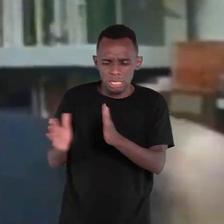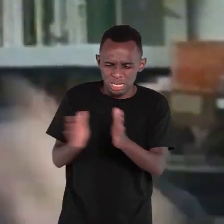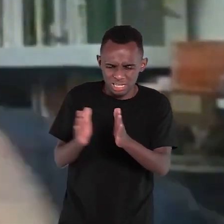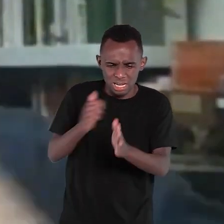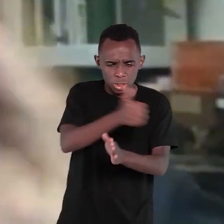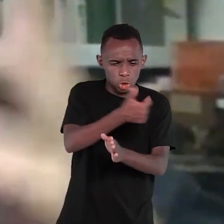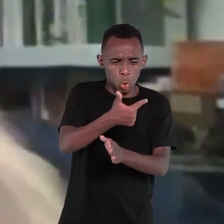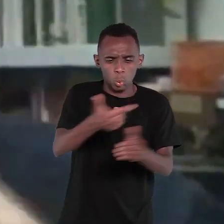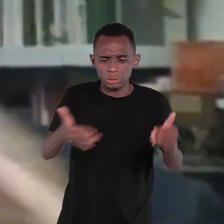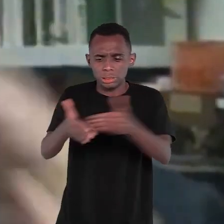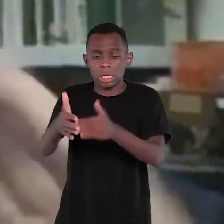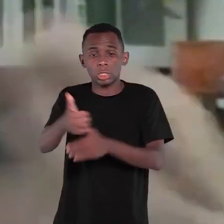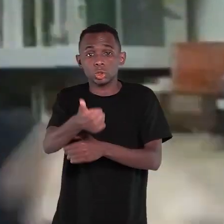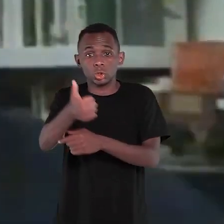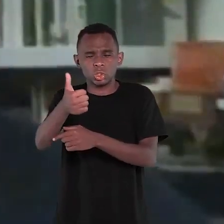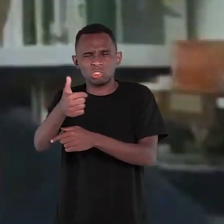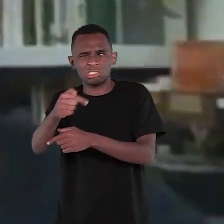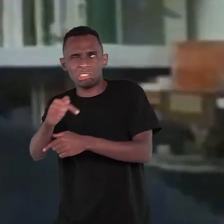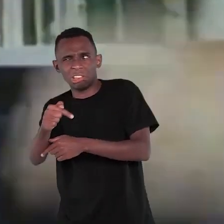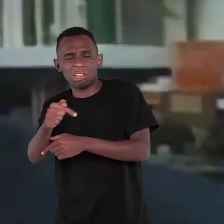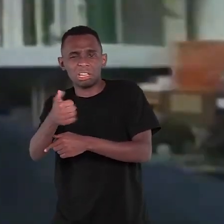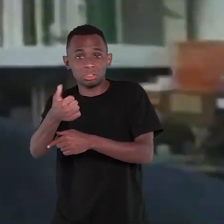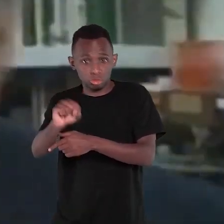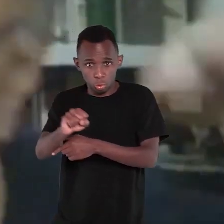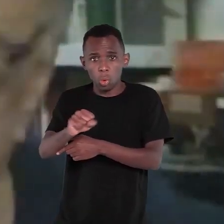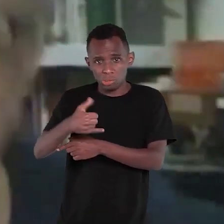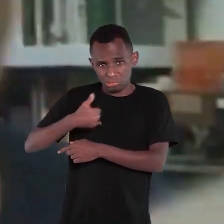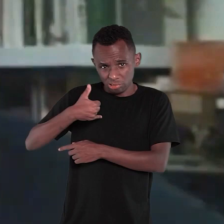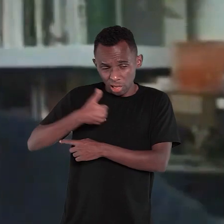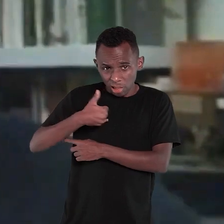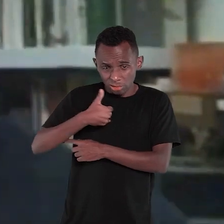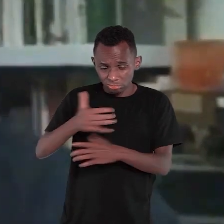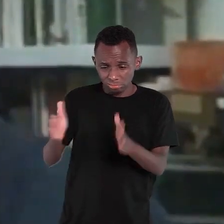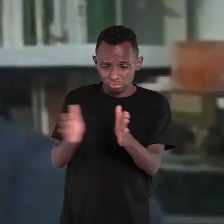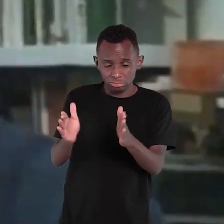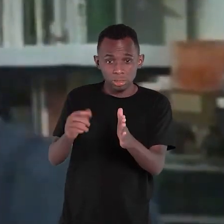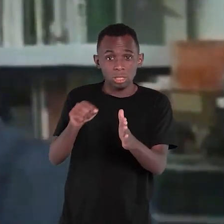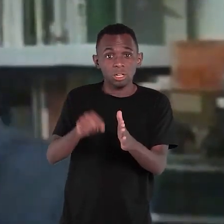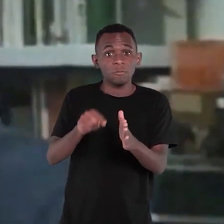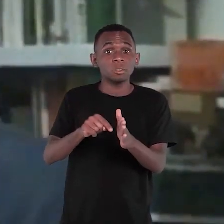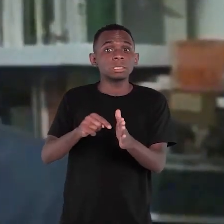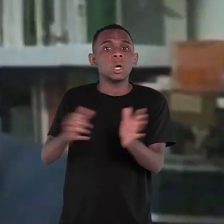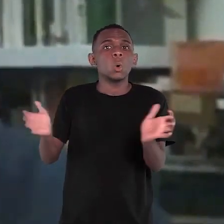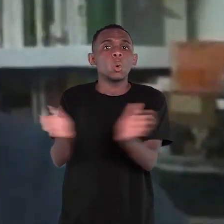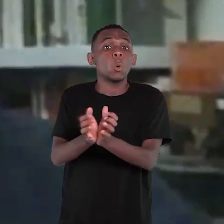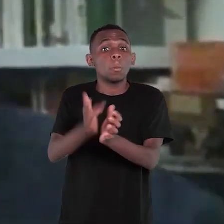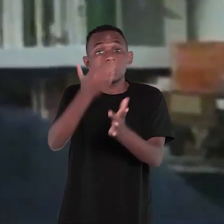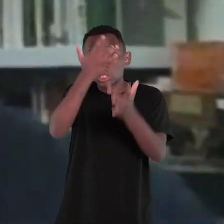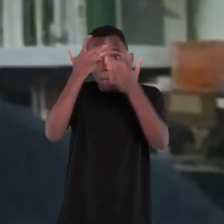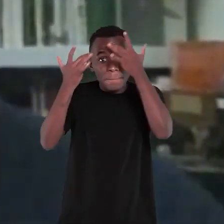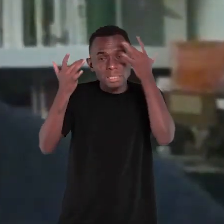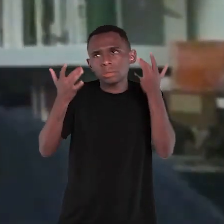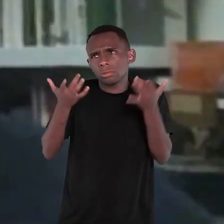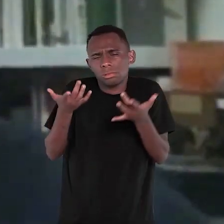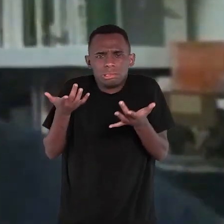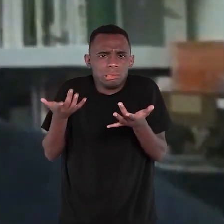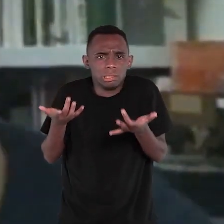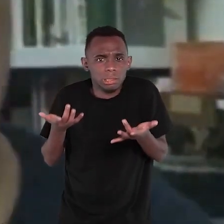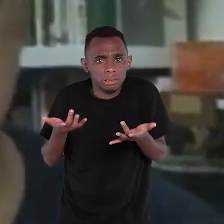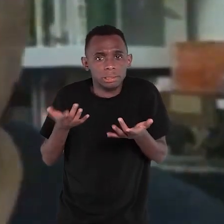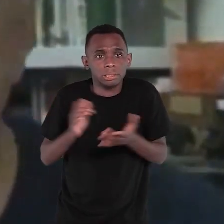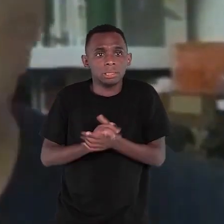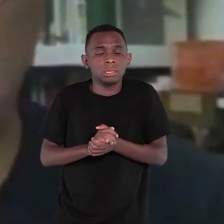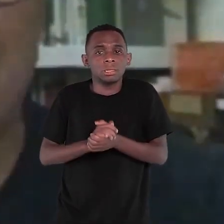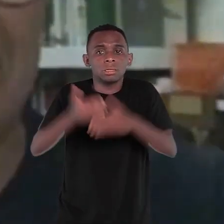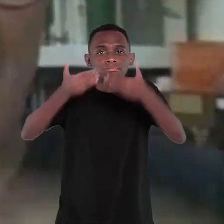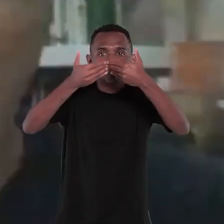faixa dos 12 aos 17, 18, né, você está lidando com pessoas que, de